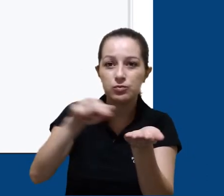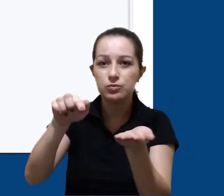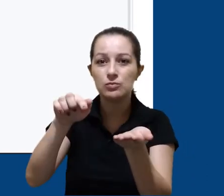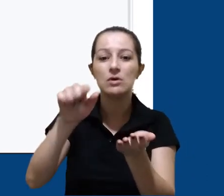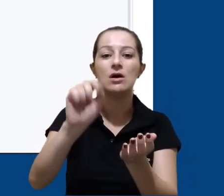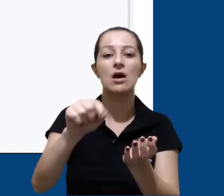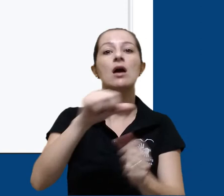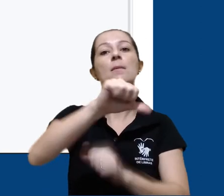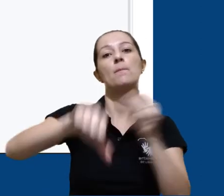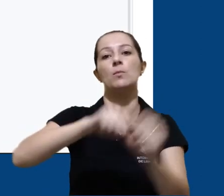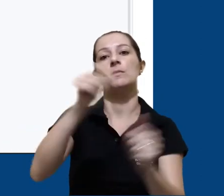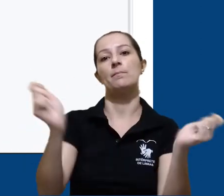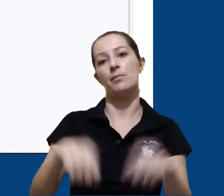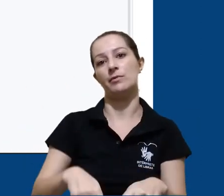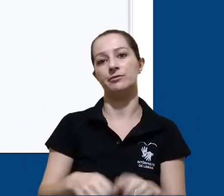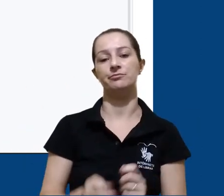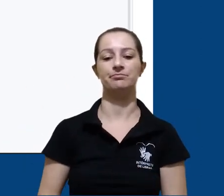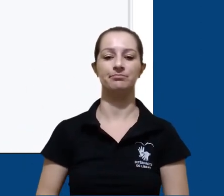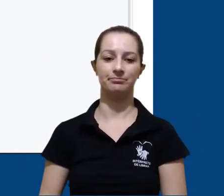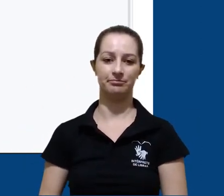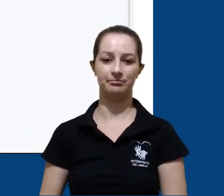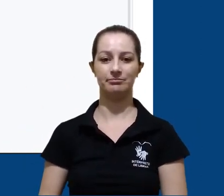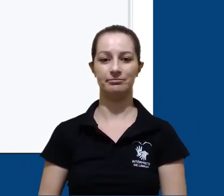comum altere a edição